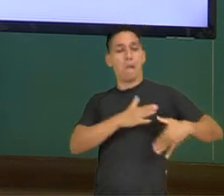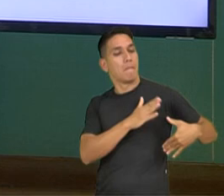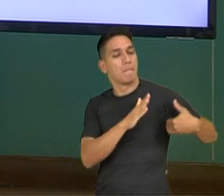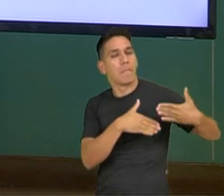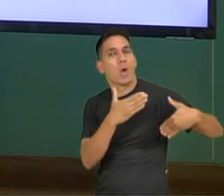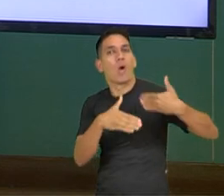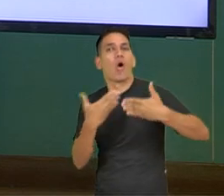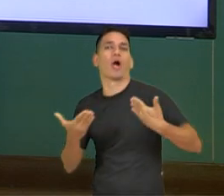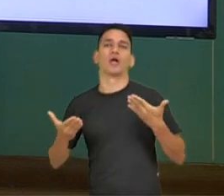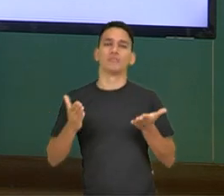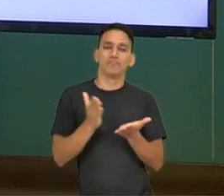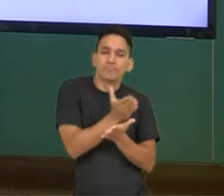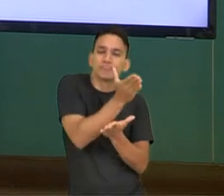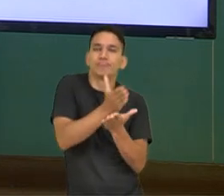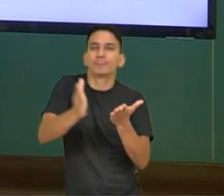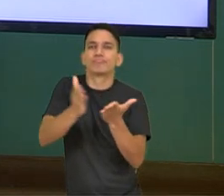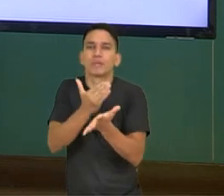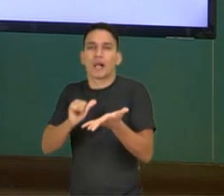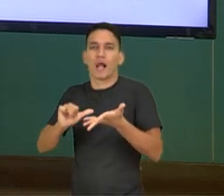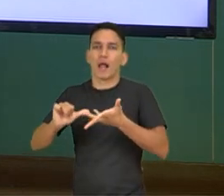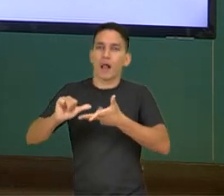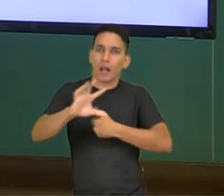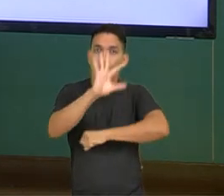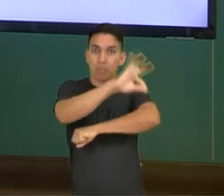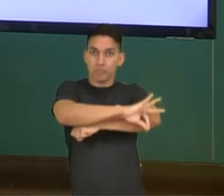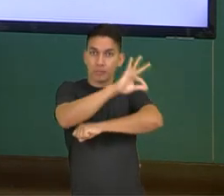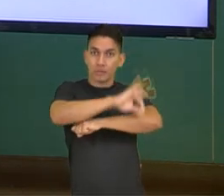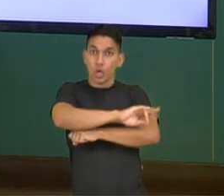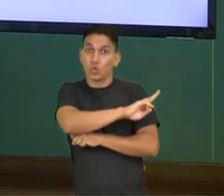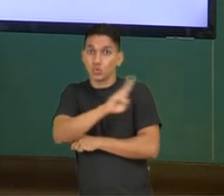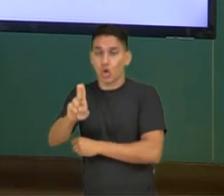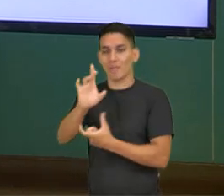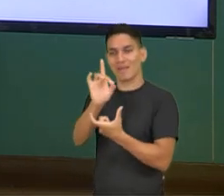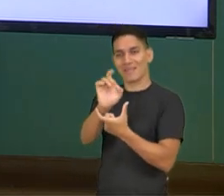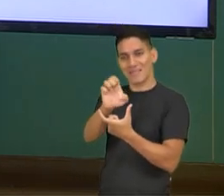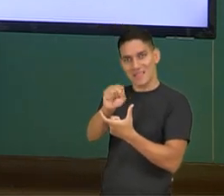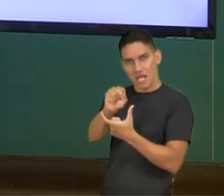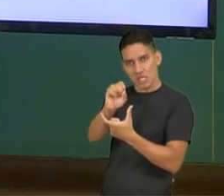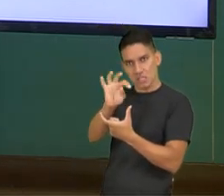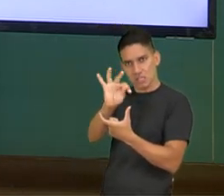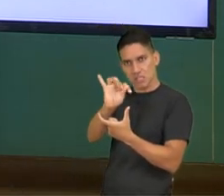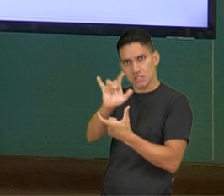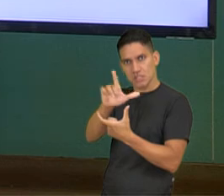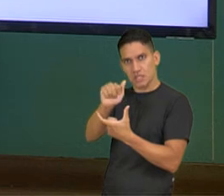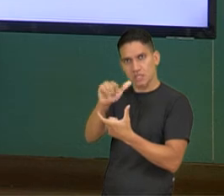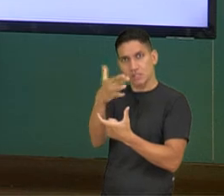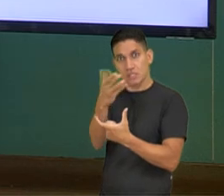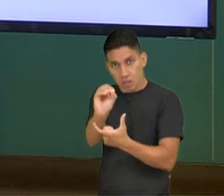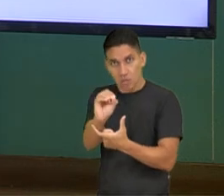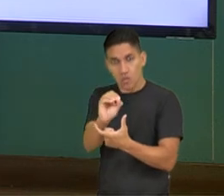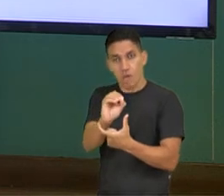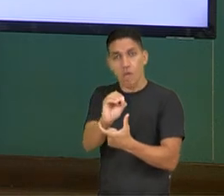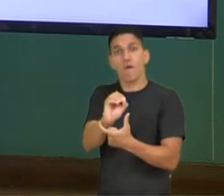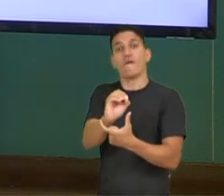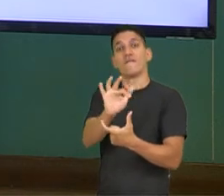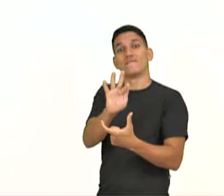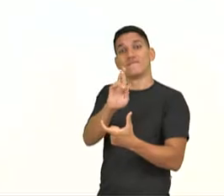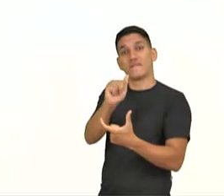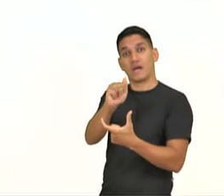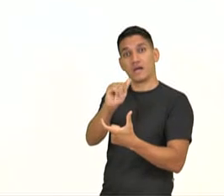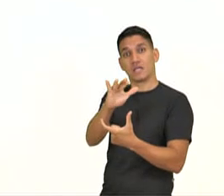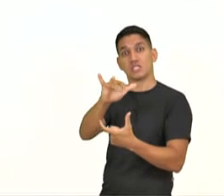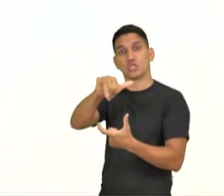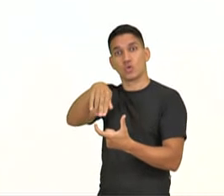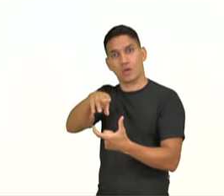de separação das substâncias do petróleo, denominado destilação fracionada. Muito bem,